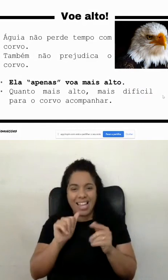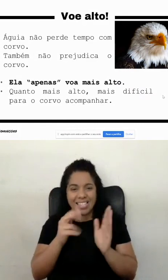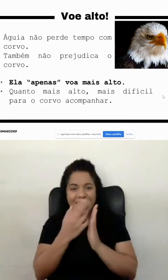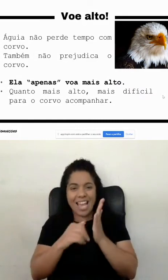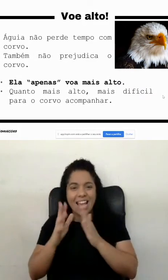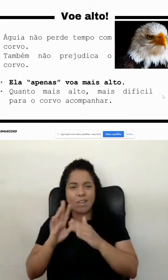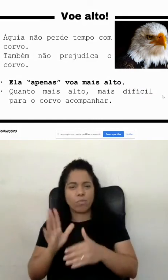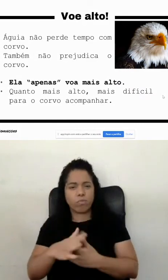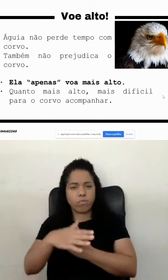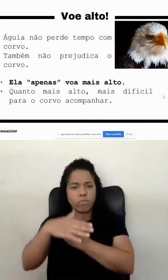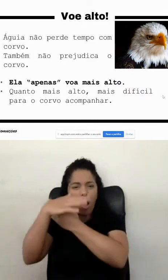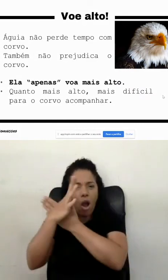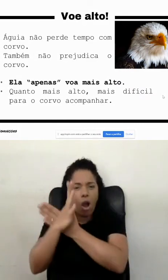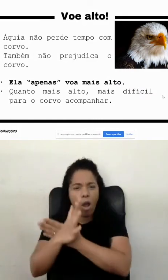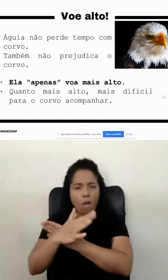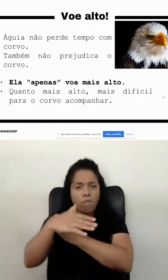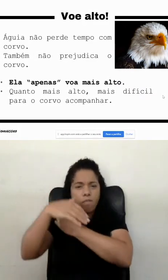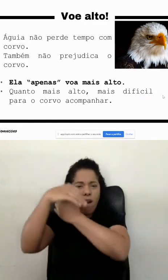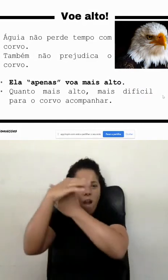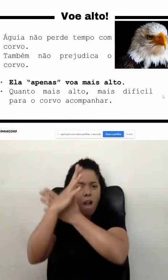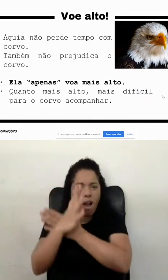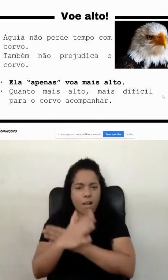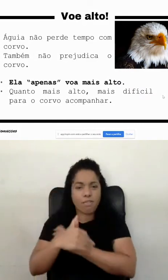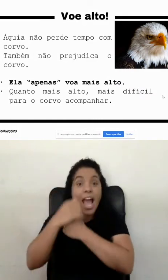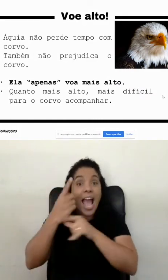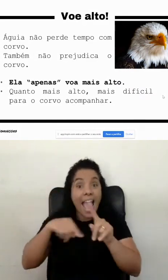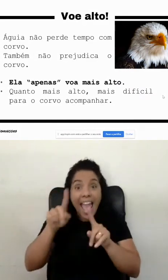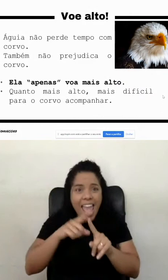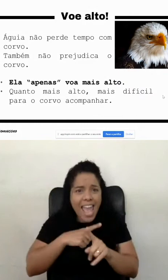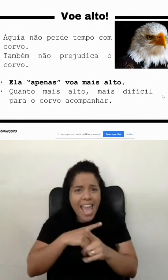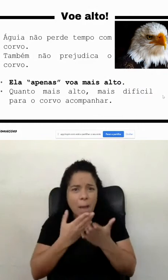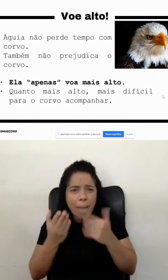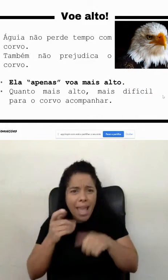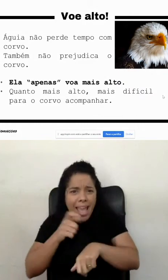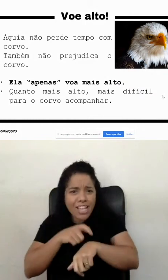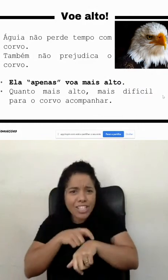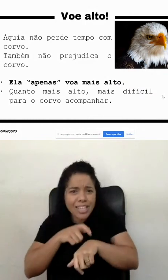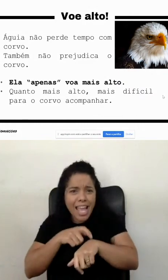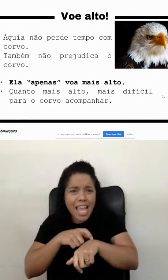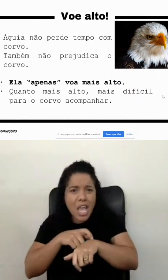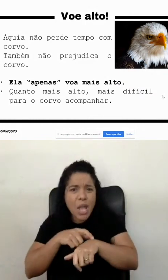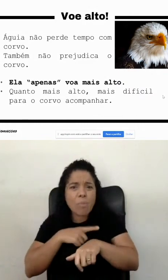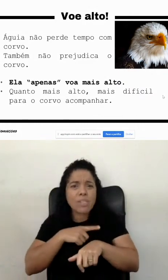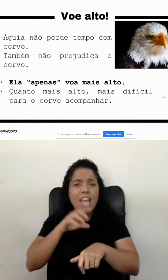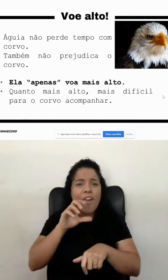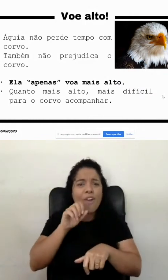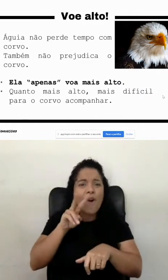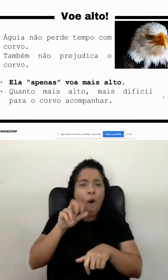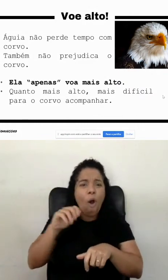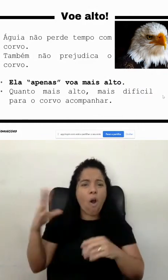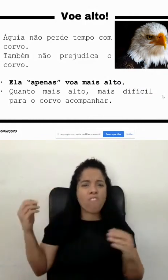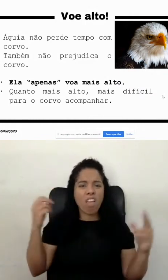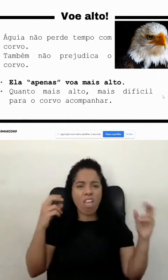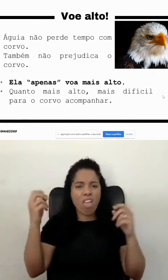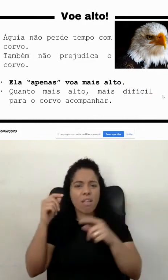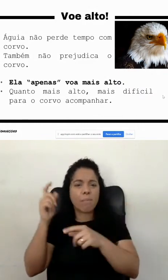voa, ela não perde tempo com o corvo, mas ela também não prejudica o corvo, né? Ela simplesmente voa mais